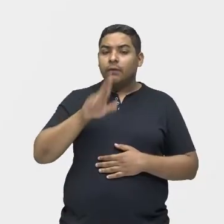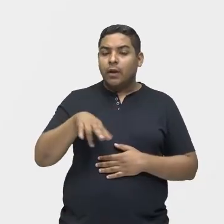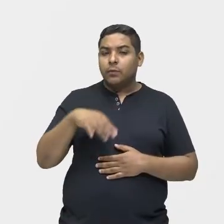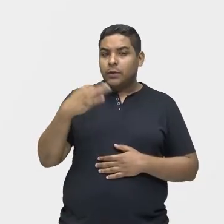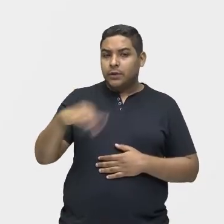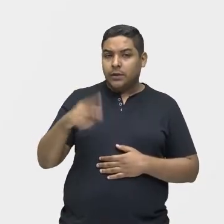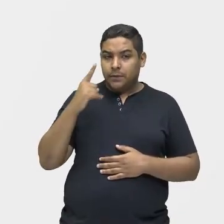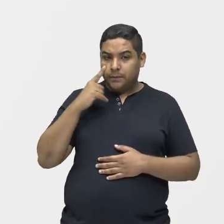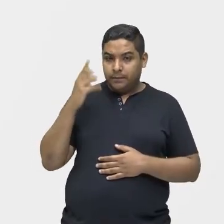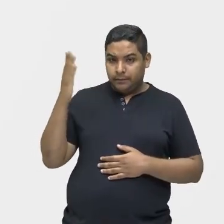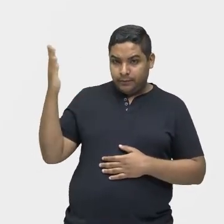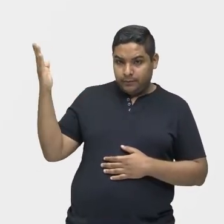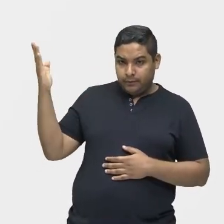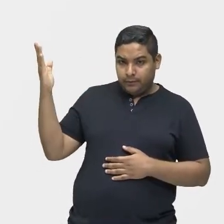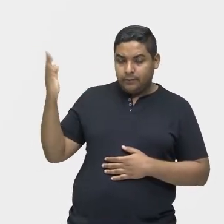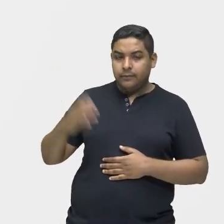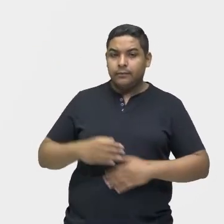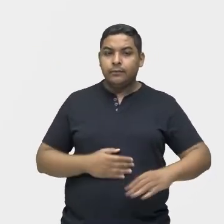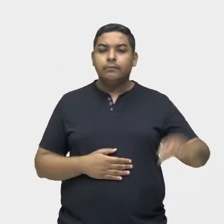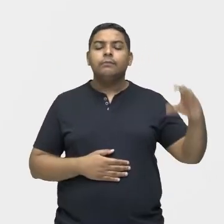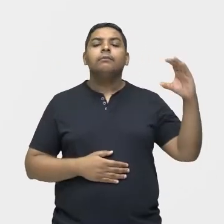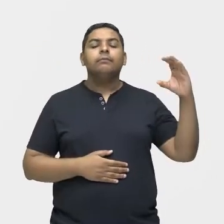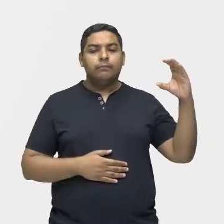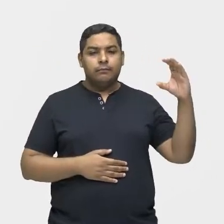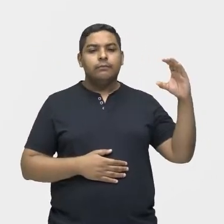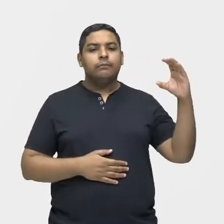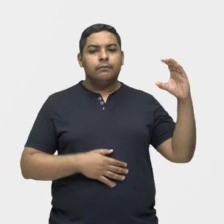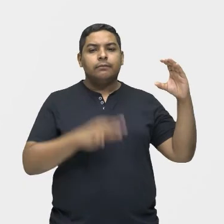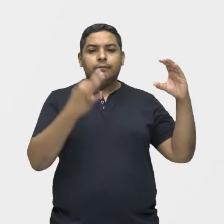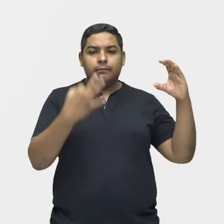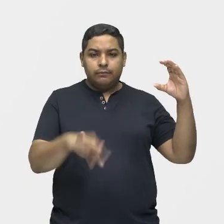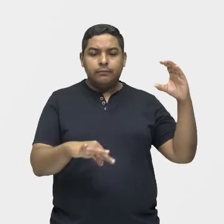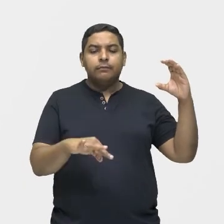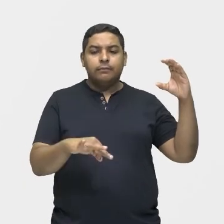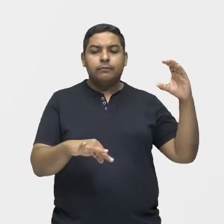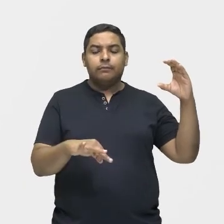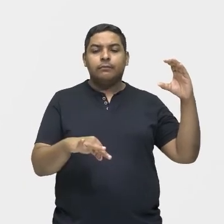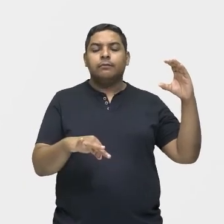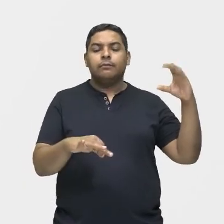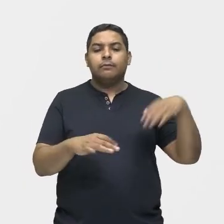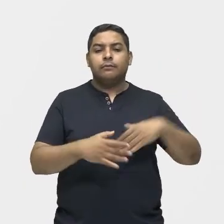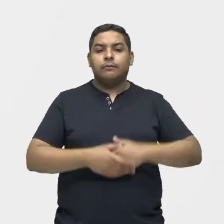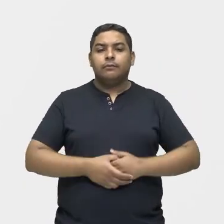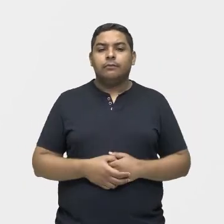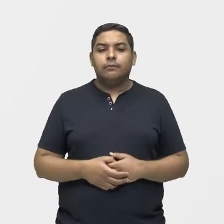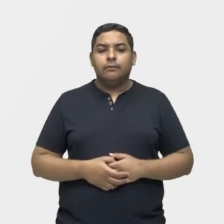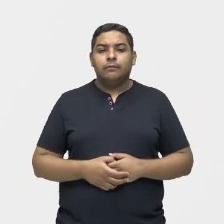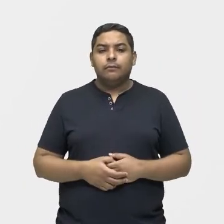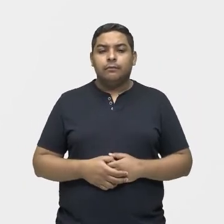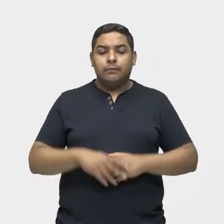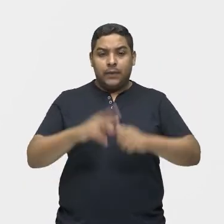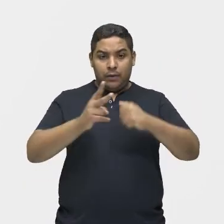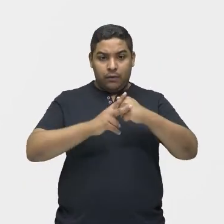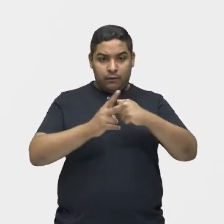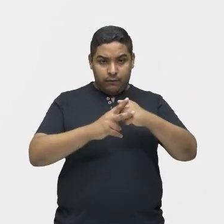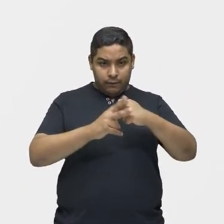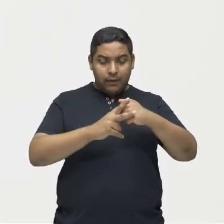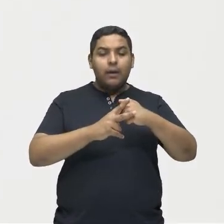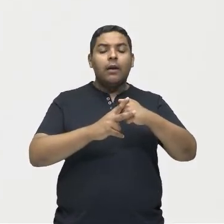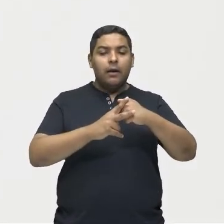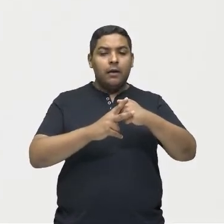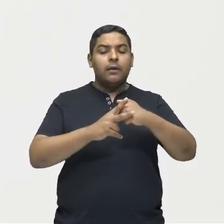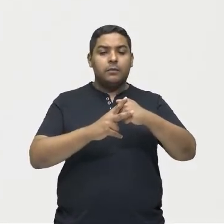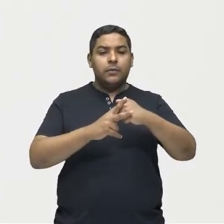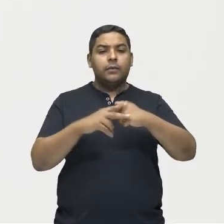só. A resposta C, então, tá? Como vocês conseguem perceber. O verbo, então, né, nós temos o go,